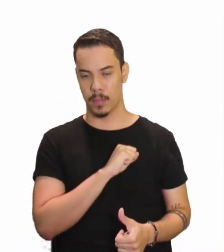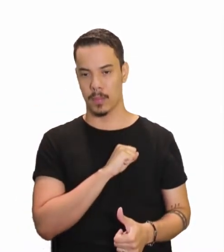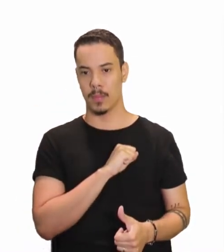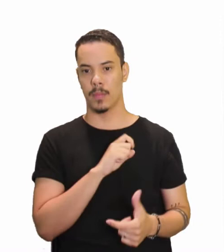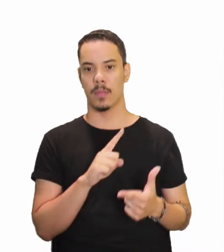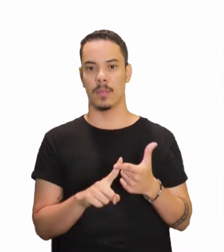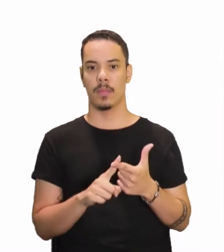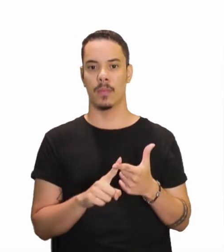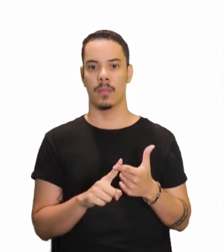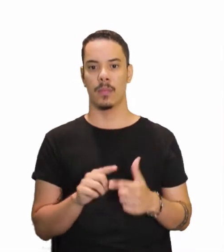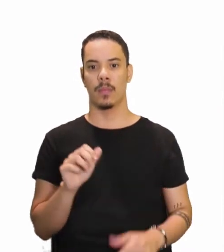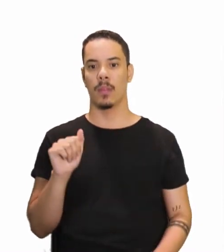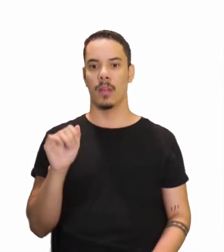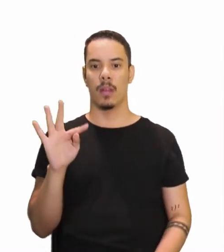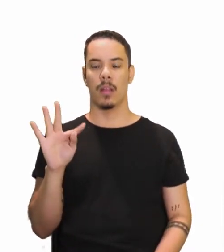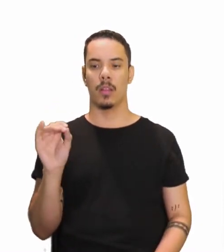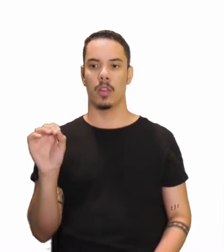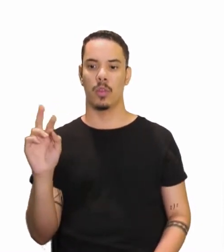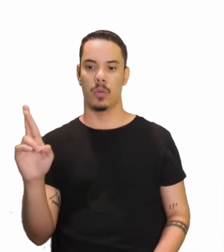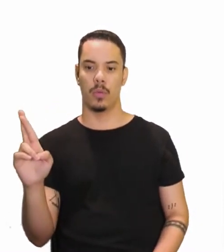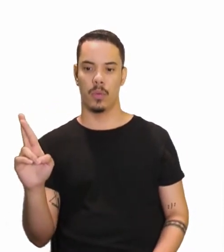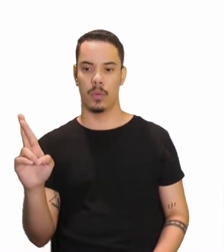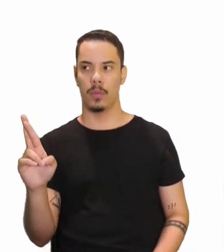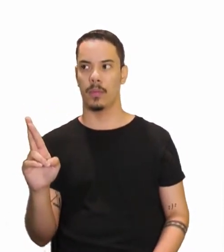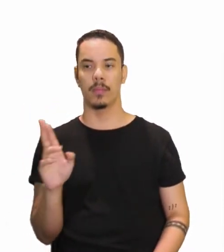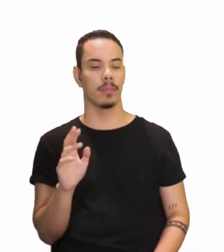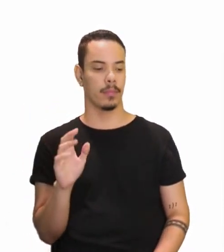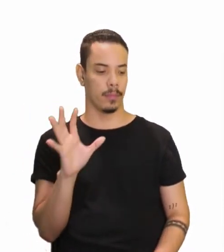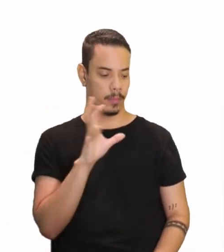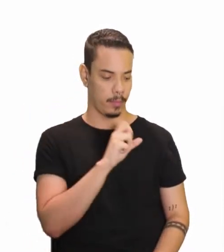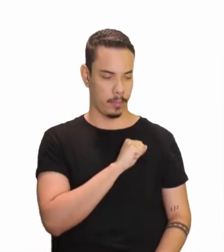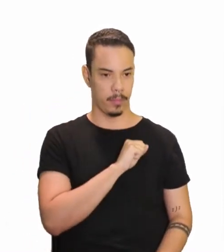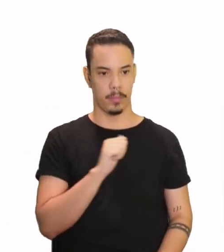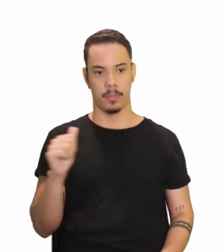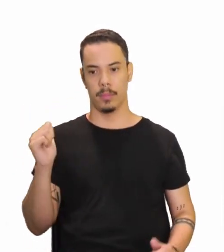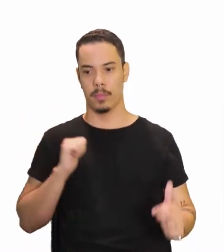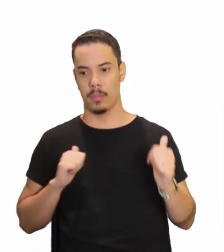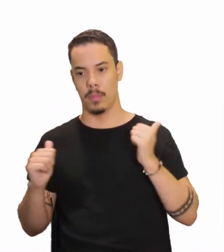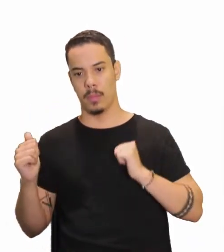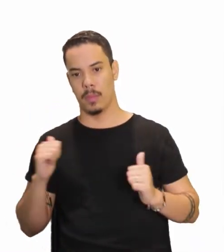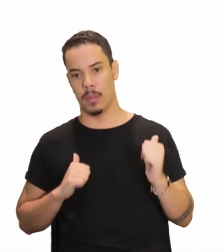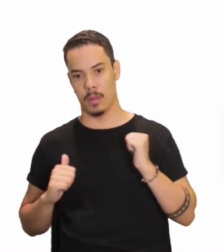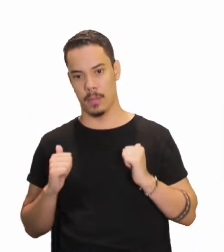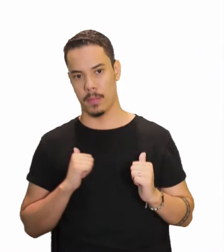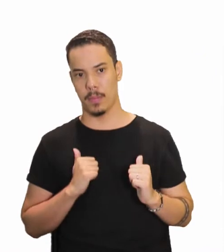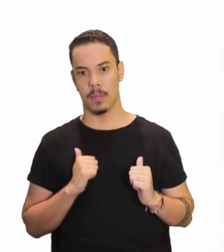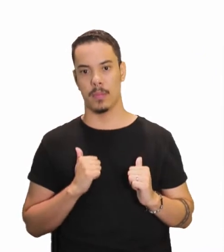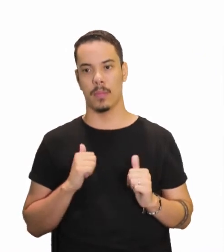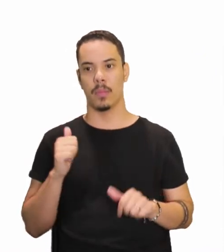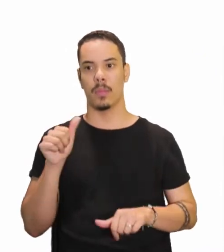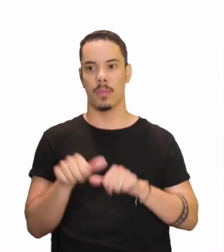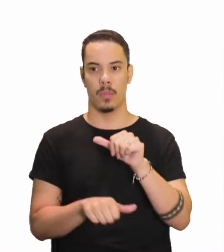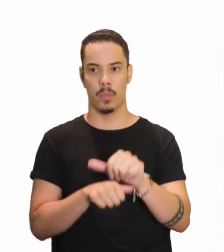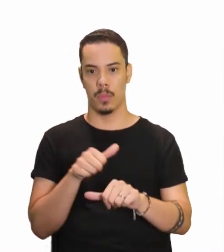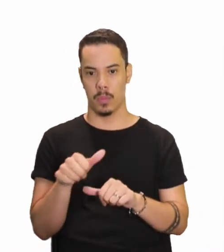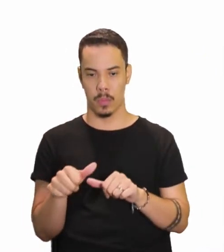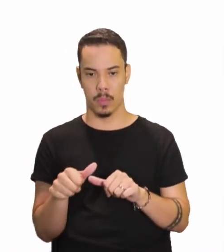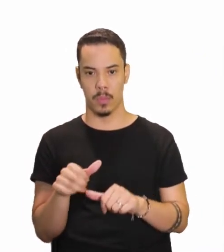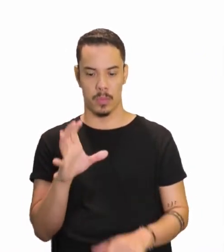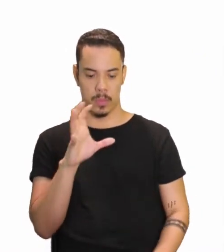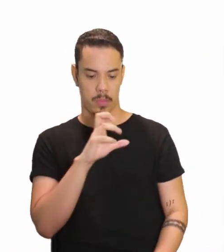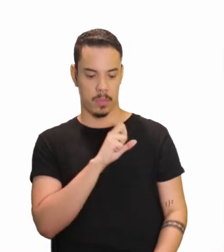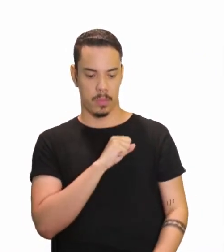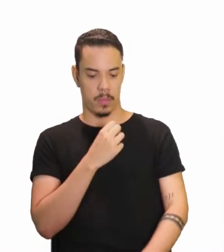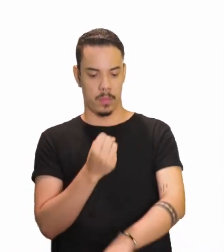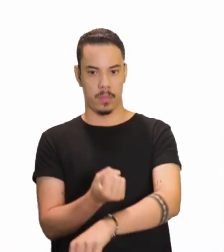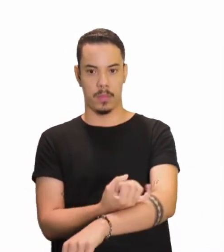Aquela mudança, mudou uma letra, muda o fonema e muda o significado da palavra. Amor é um